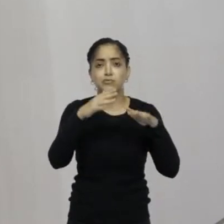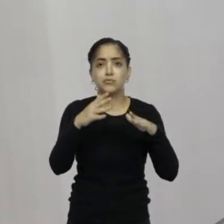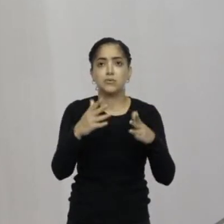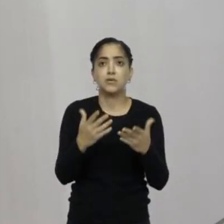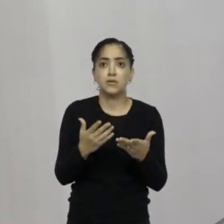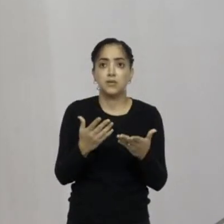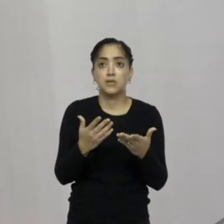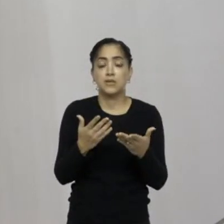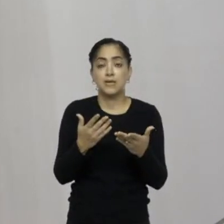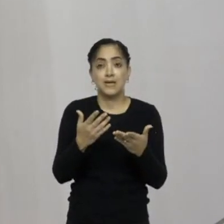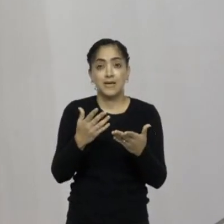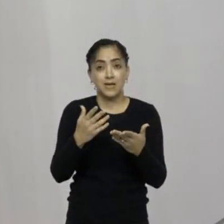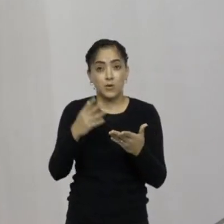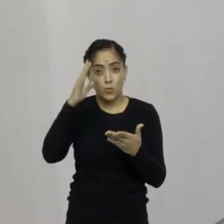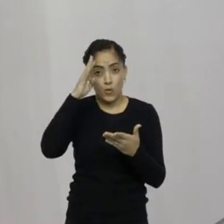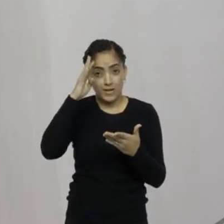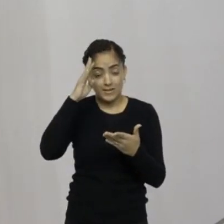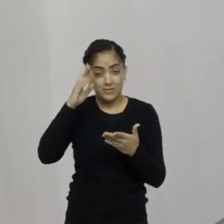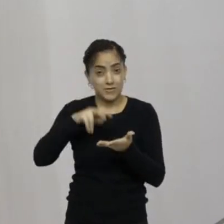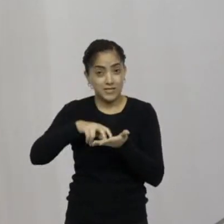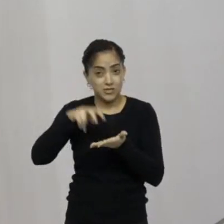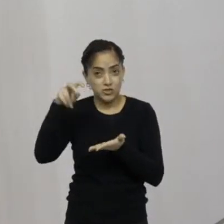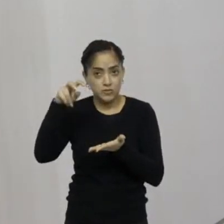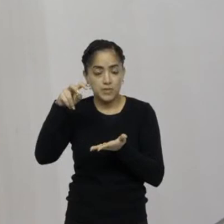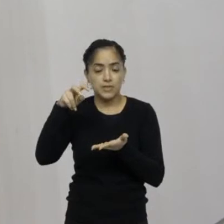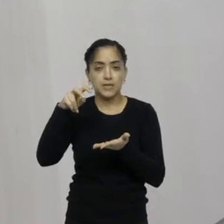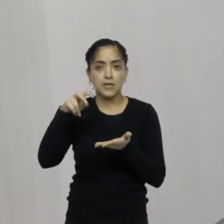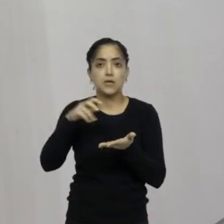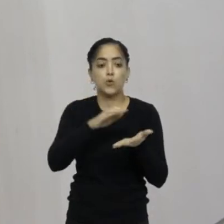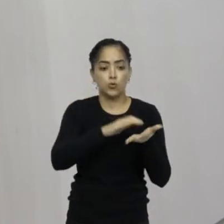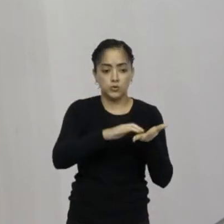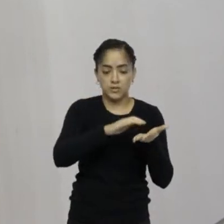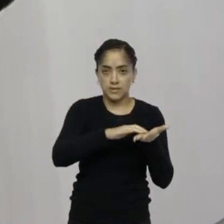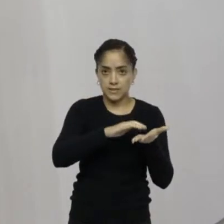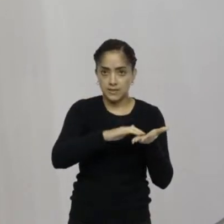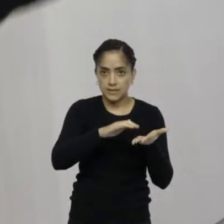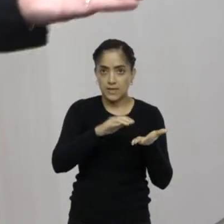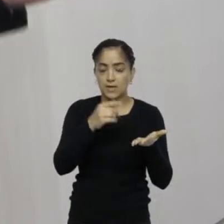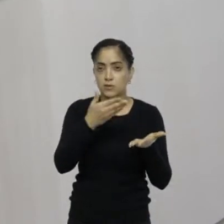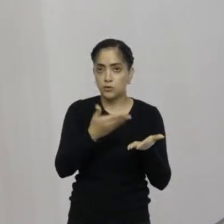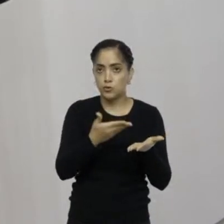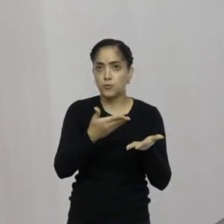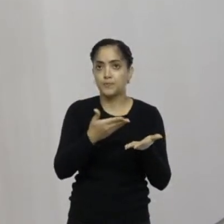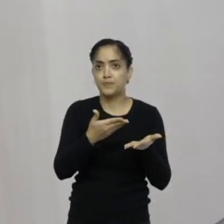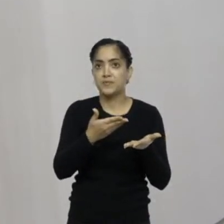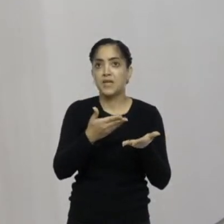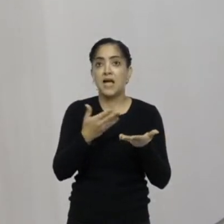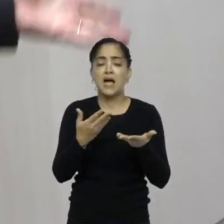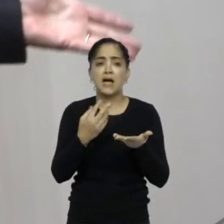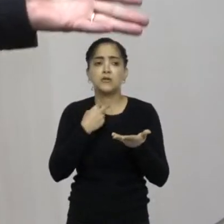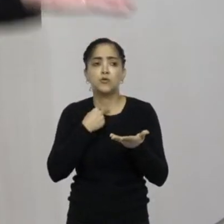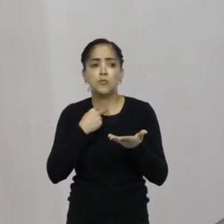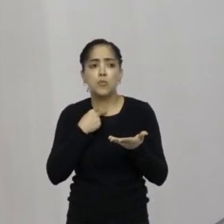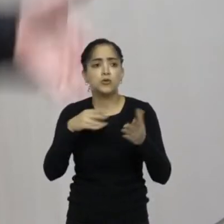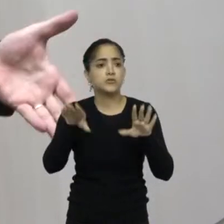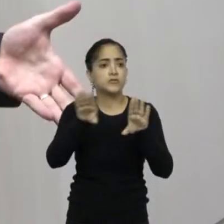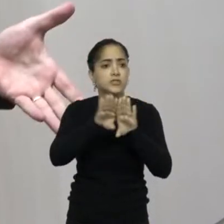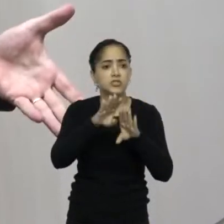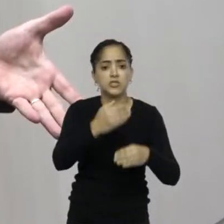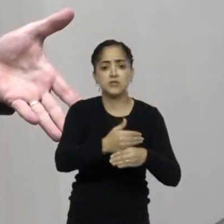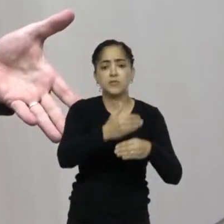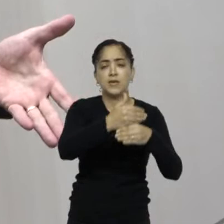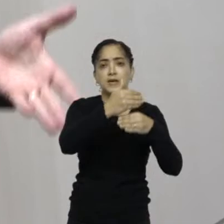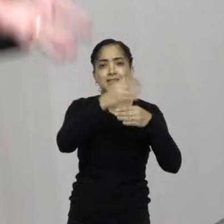na quarta-feira de manhã ainda, o secretário Davi disse, olha, nós não podemos operar, não podemos fechar as barragens. Quarta de